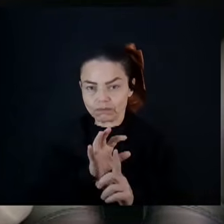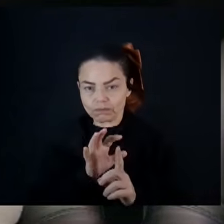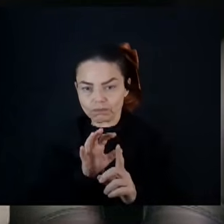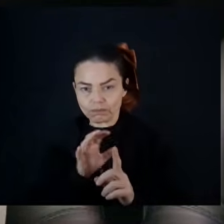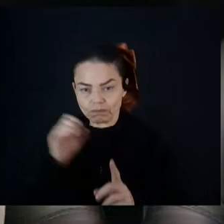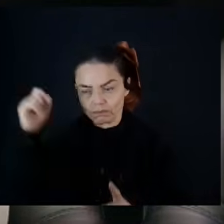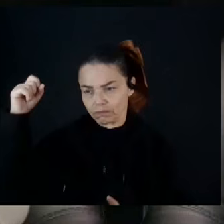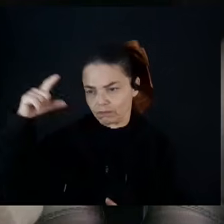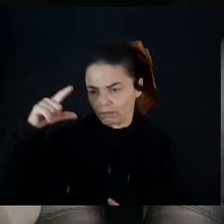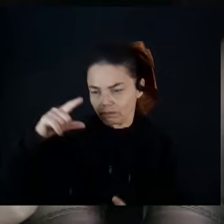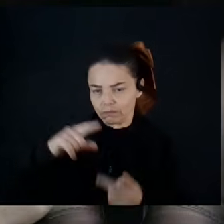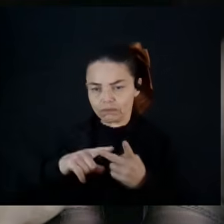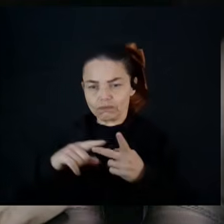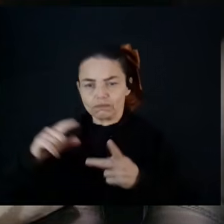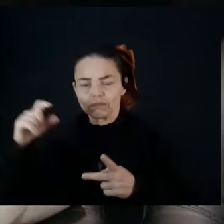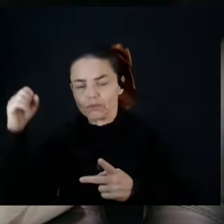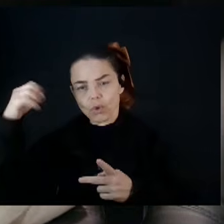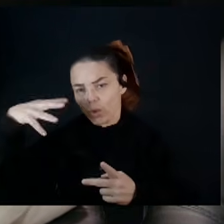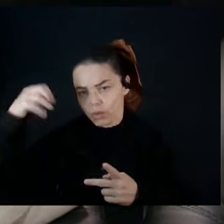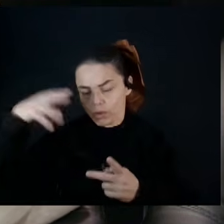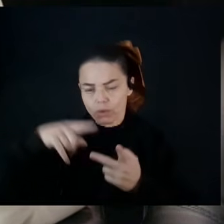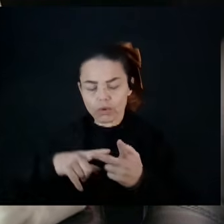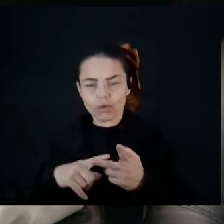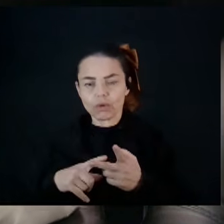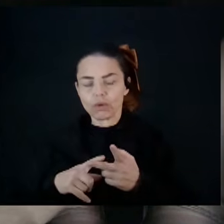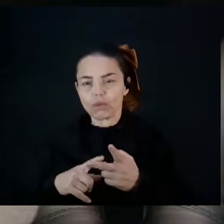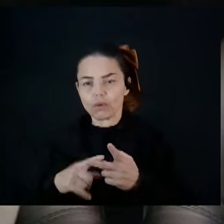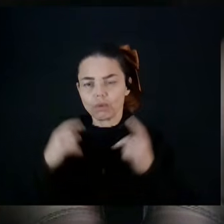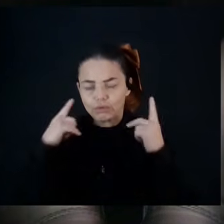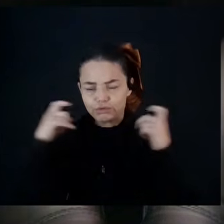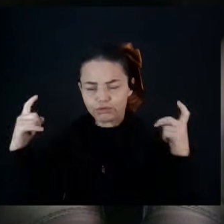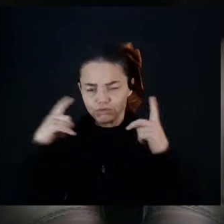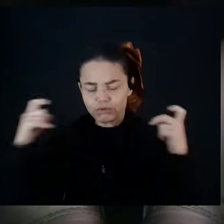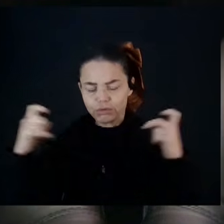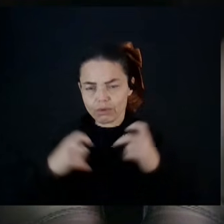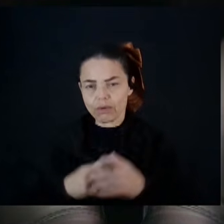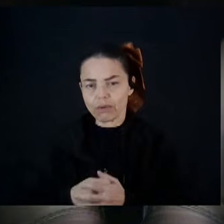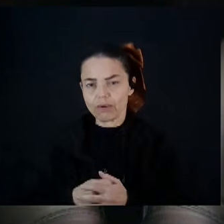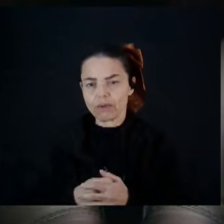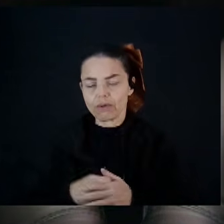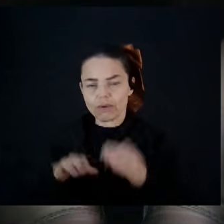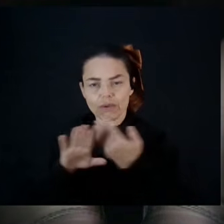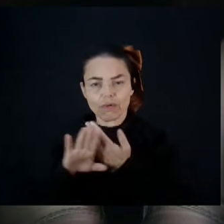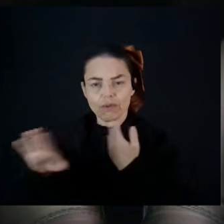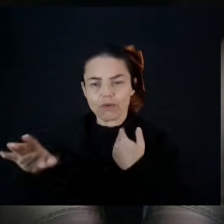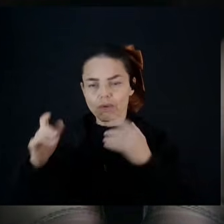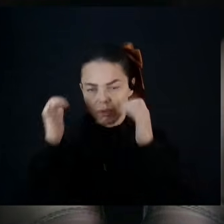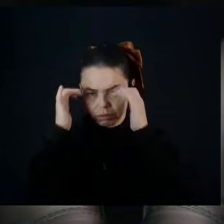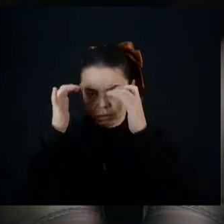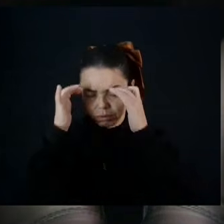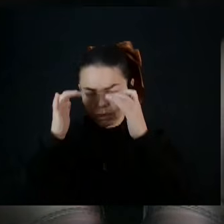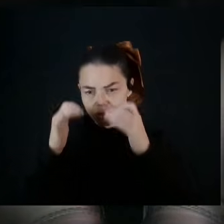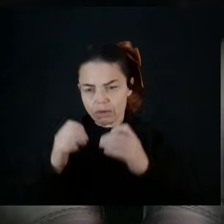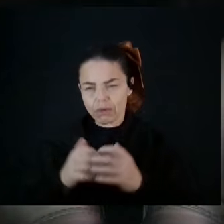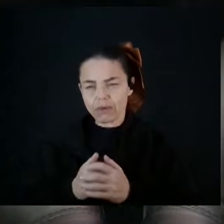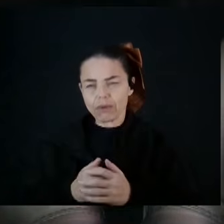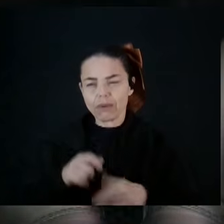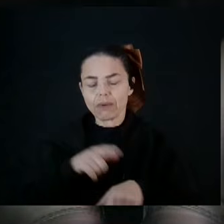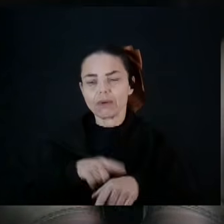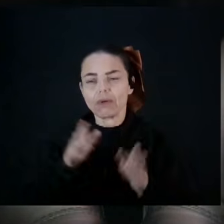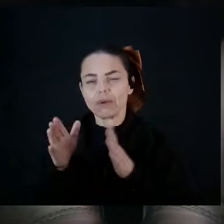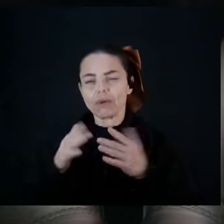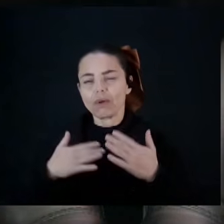som, movimento, tudo, eu afasto. Eu estou trazendo para o meu cérebro um momento de